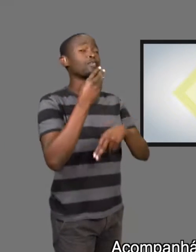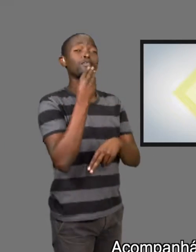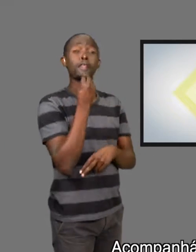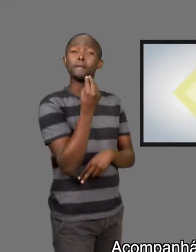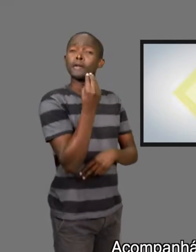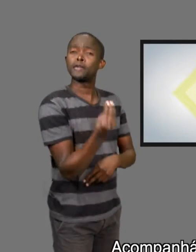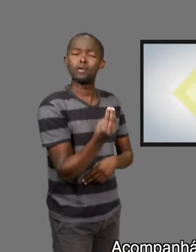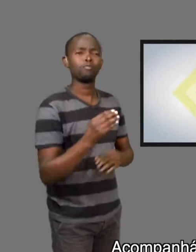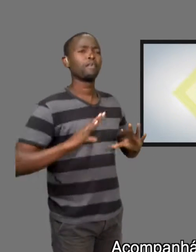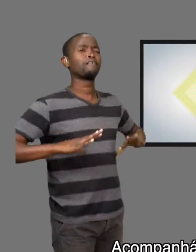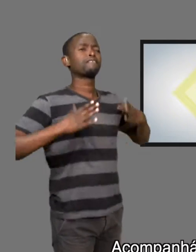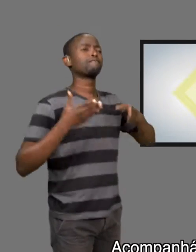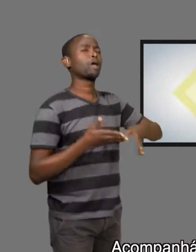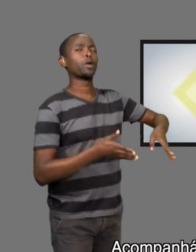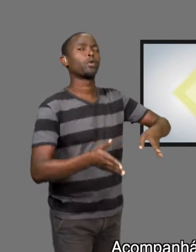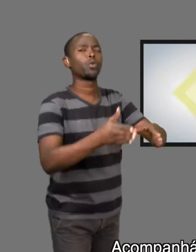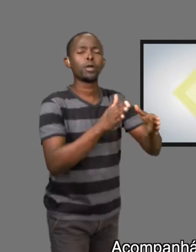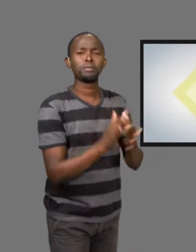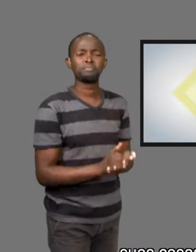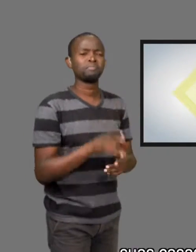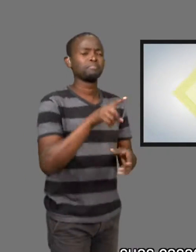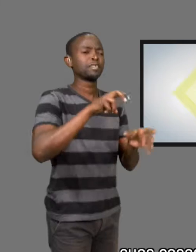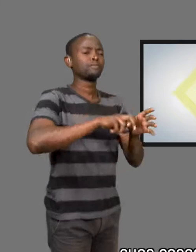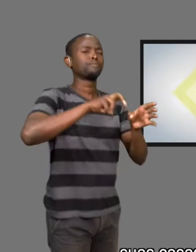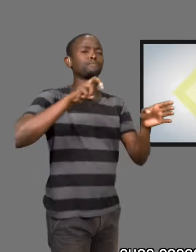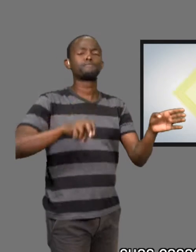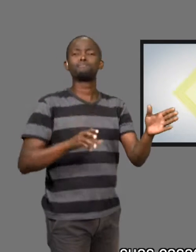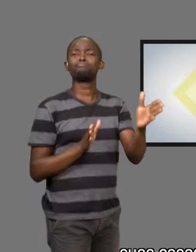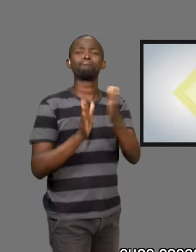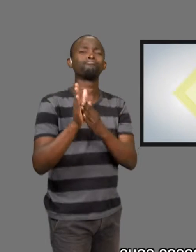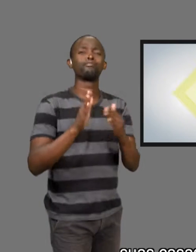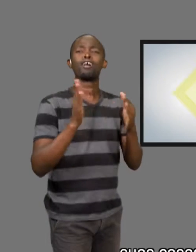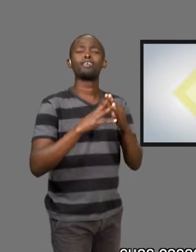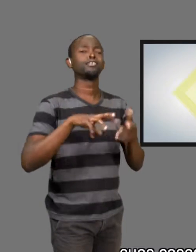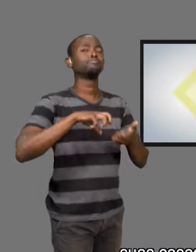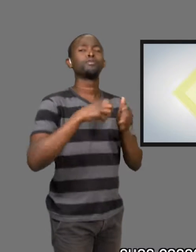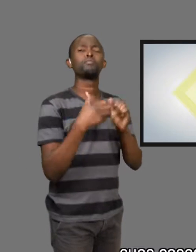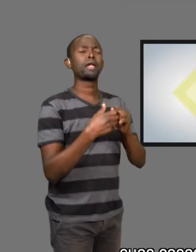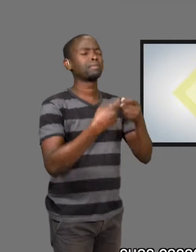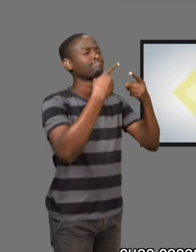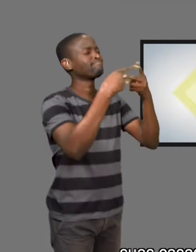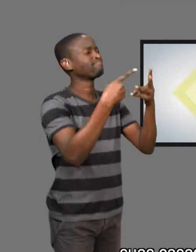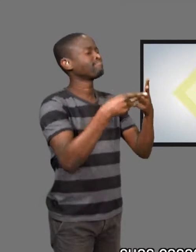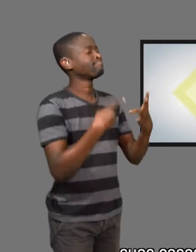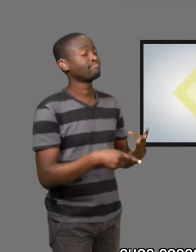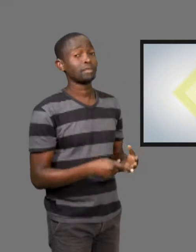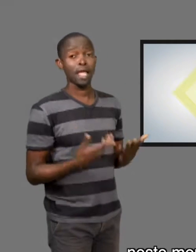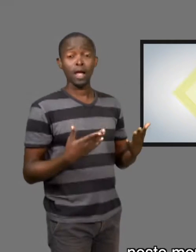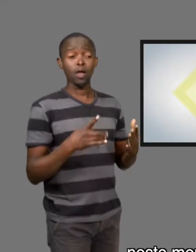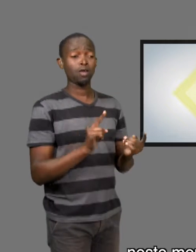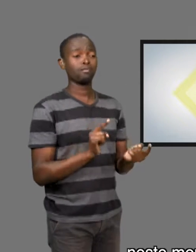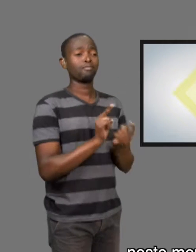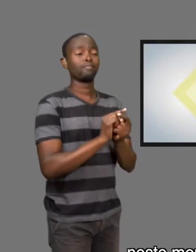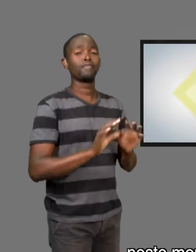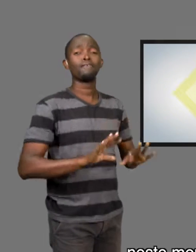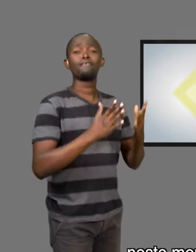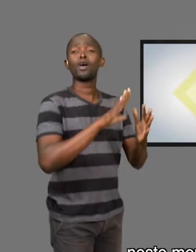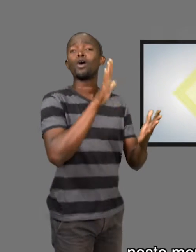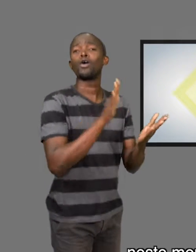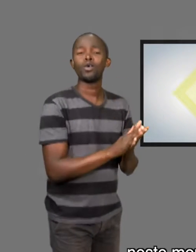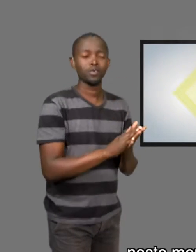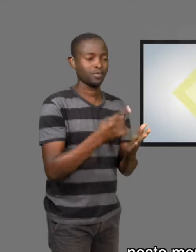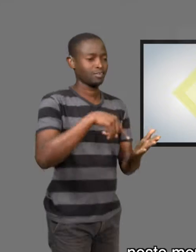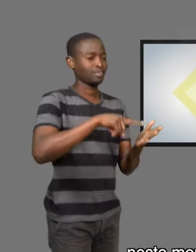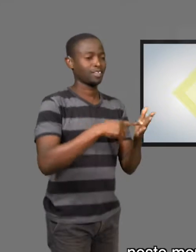a história dos meninos que abandonaram suas casas por motivos diversos. E neste momento